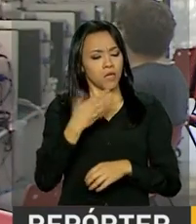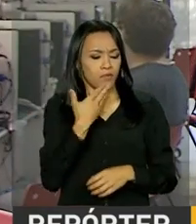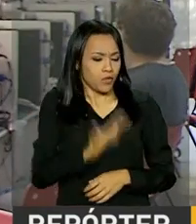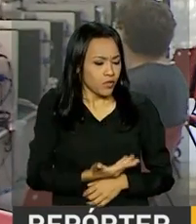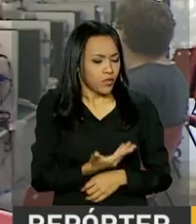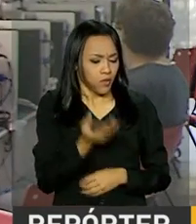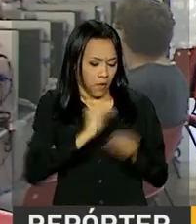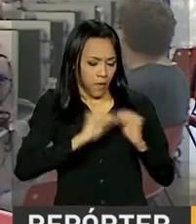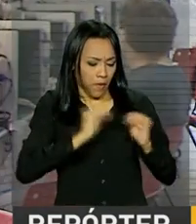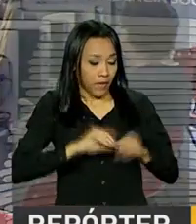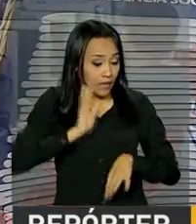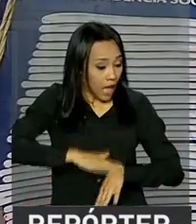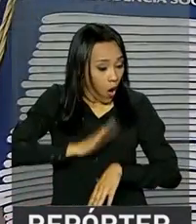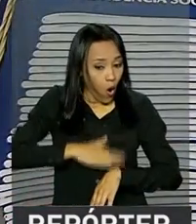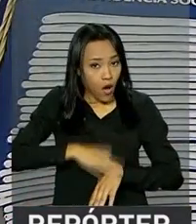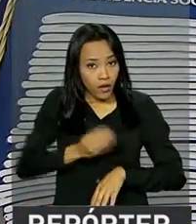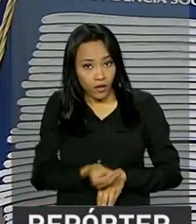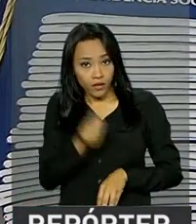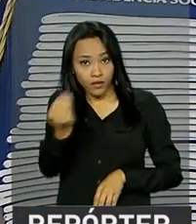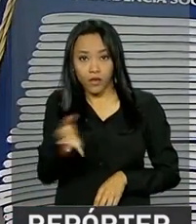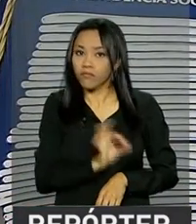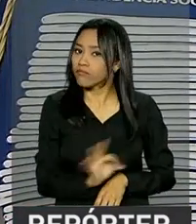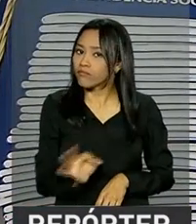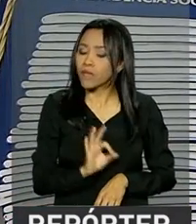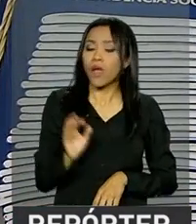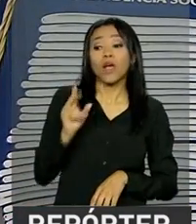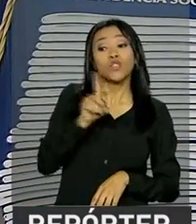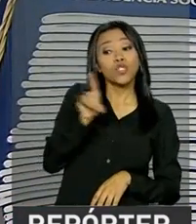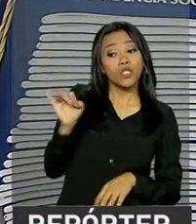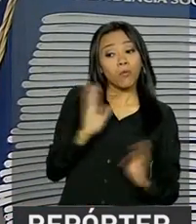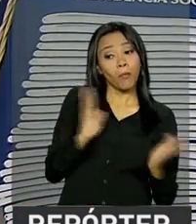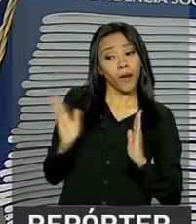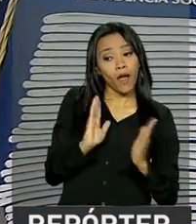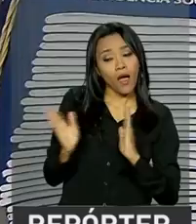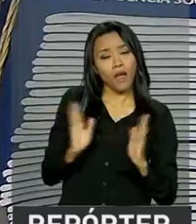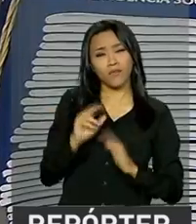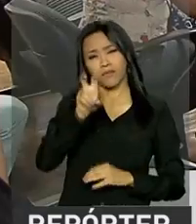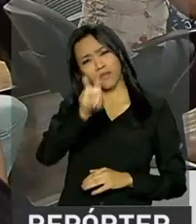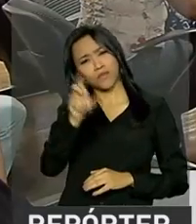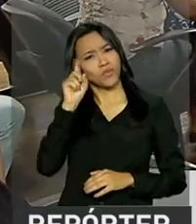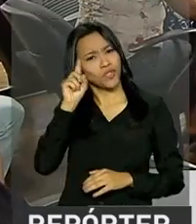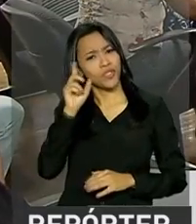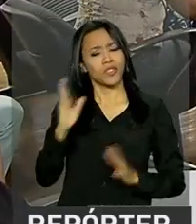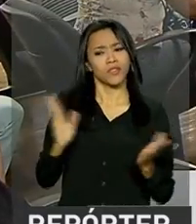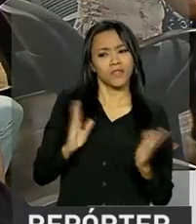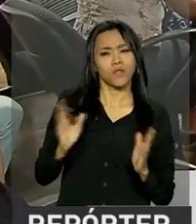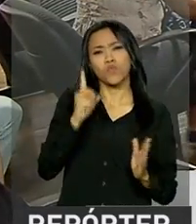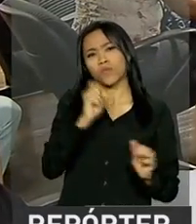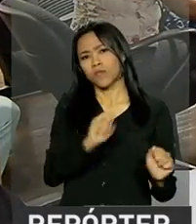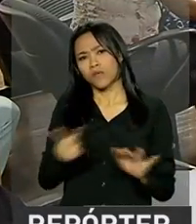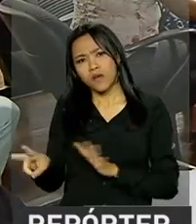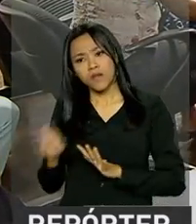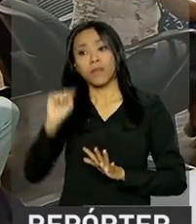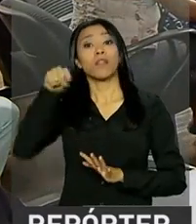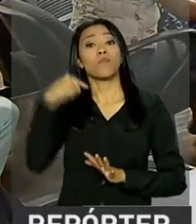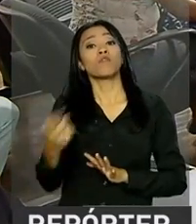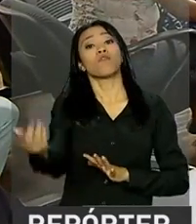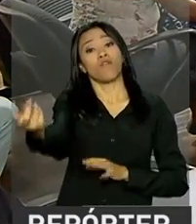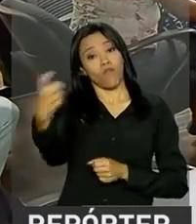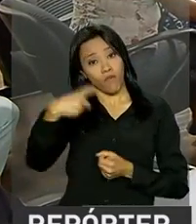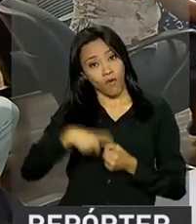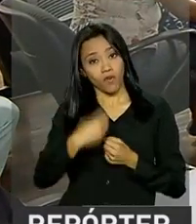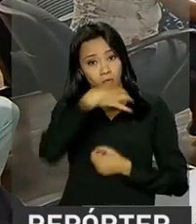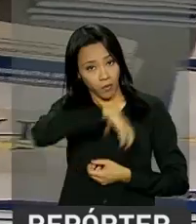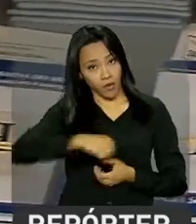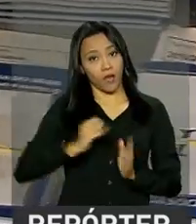ela não é entregue imediatamente então nós marcamos um prazo às vezes de 5 dias uma semana para que o trabalhador volte para pegar